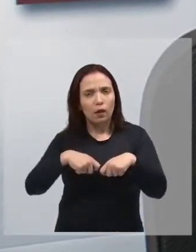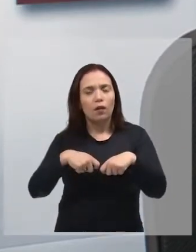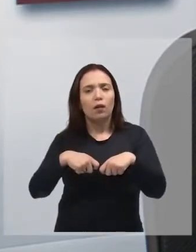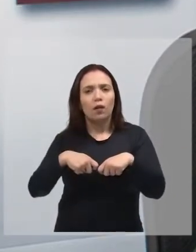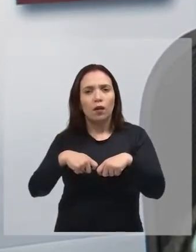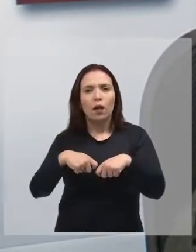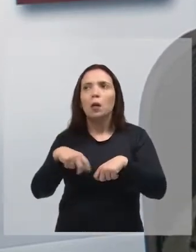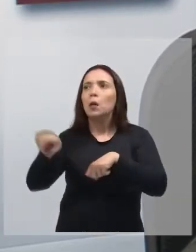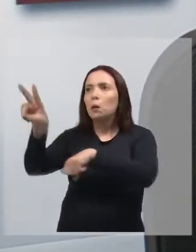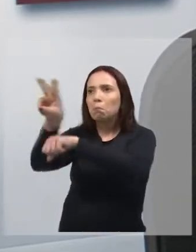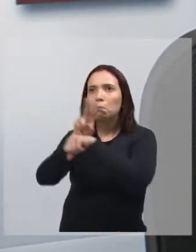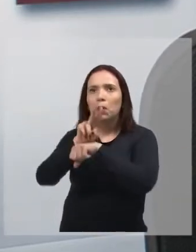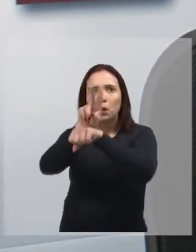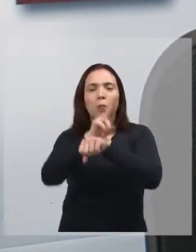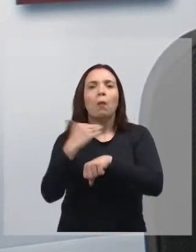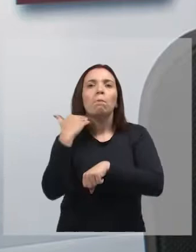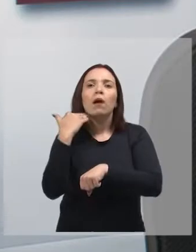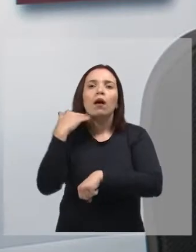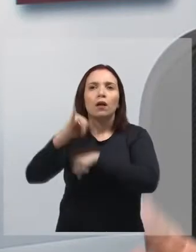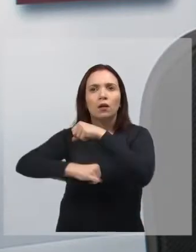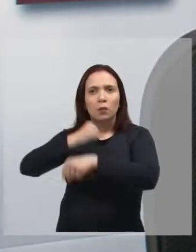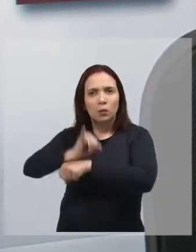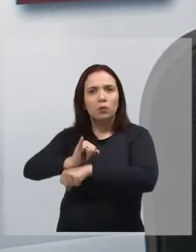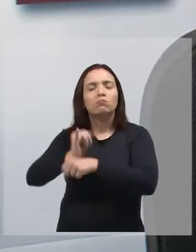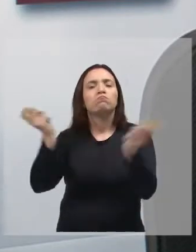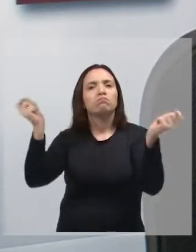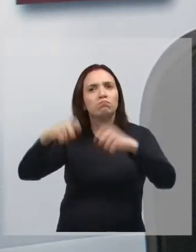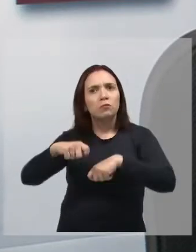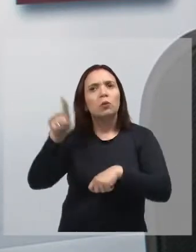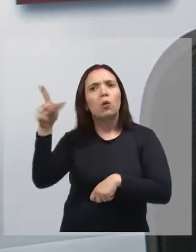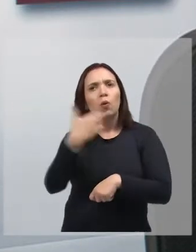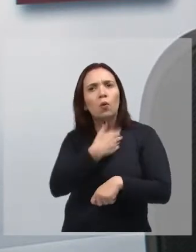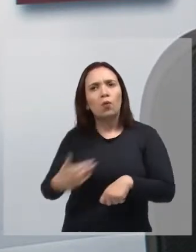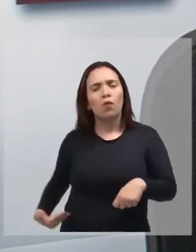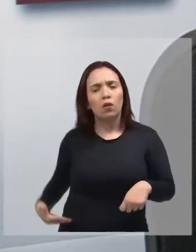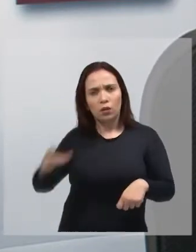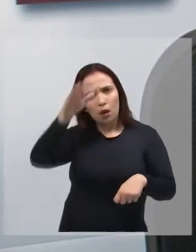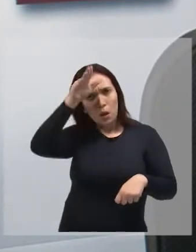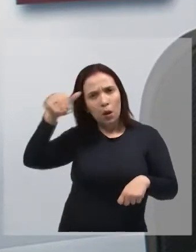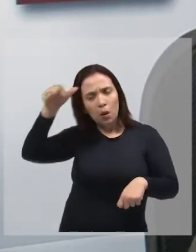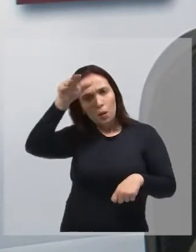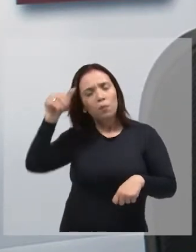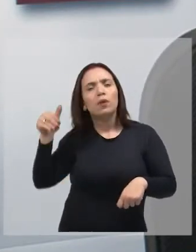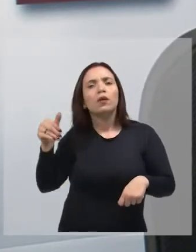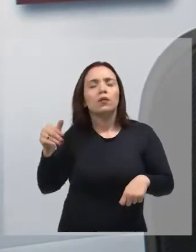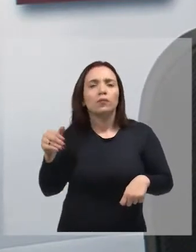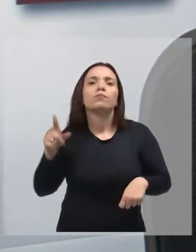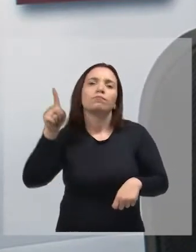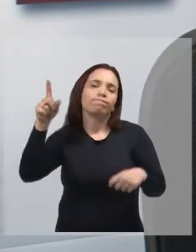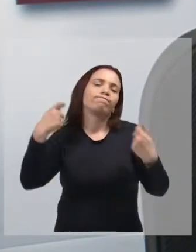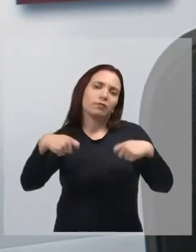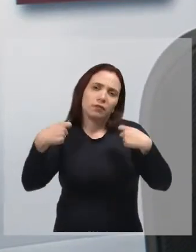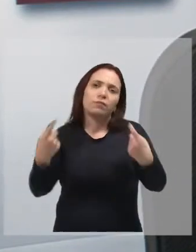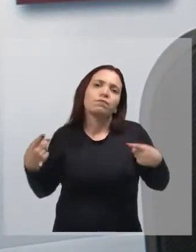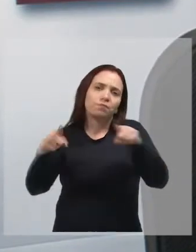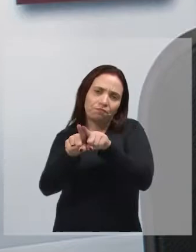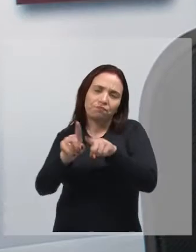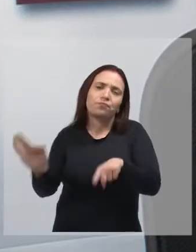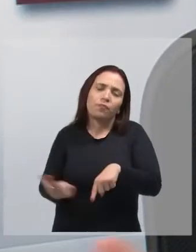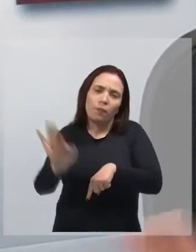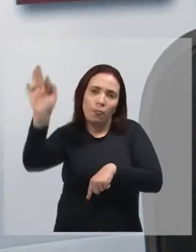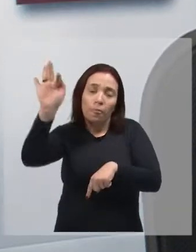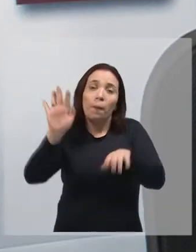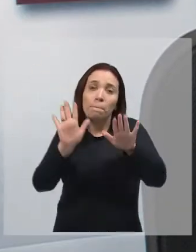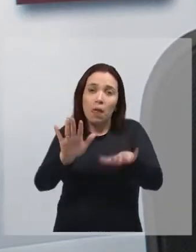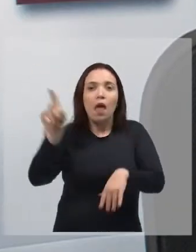até pegar empréstimo internacional. Nesse aspecto, o governador Camilo Santana necessita do governo federal,